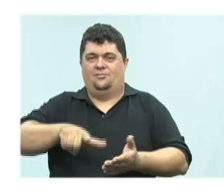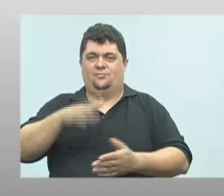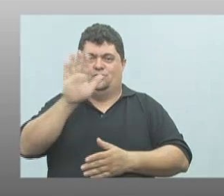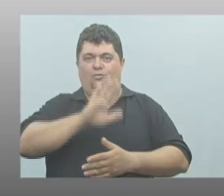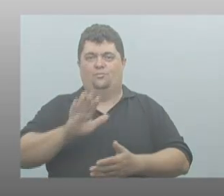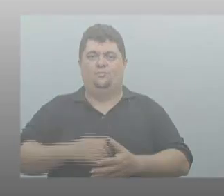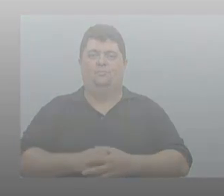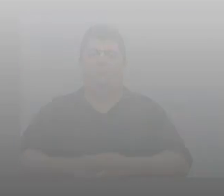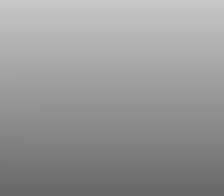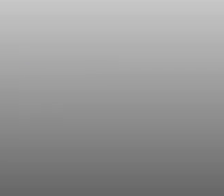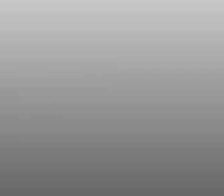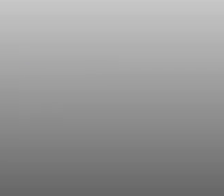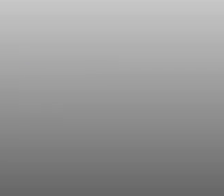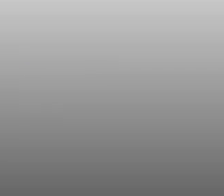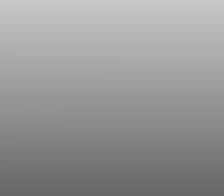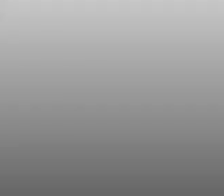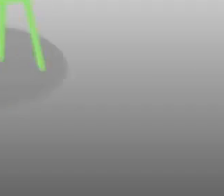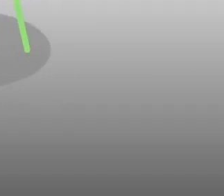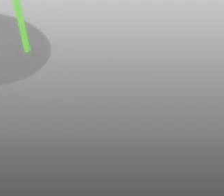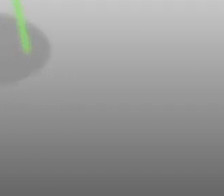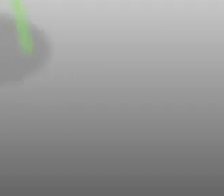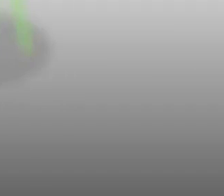Tchau.